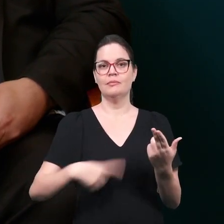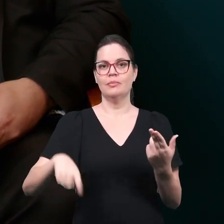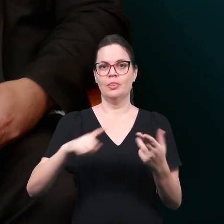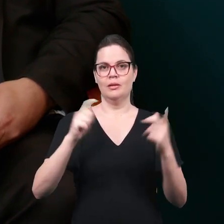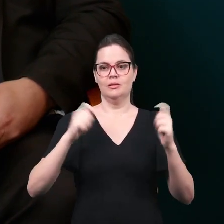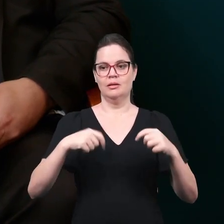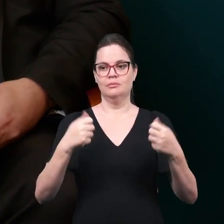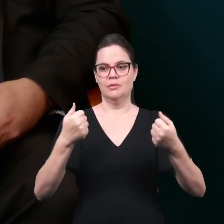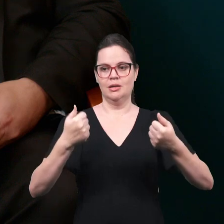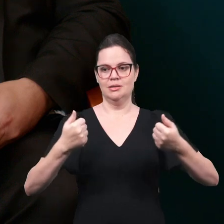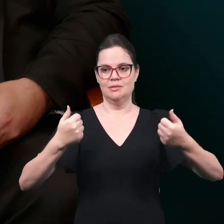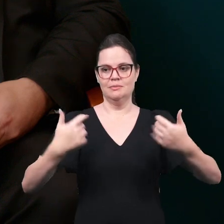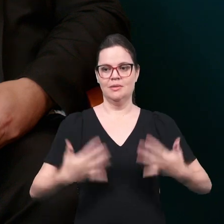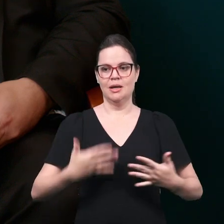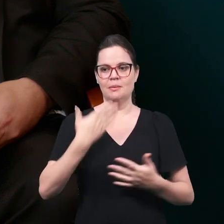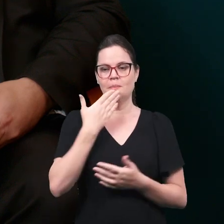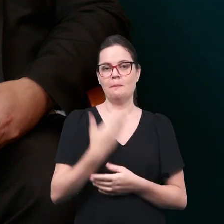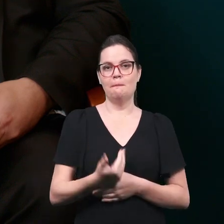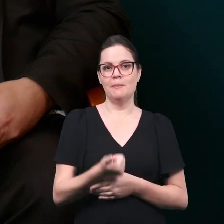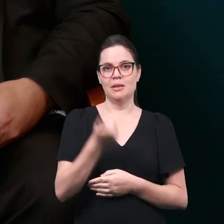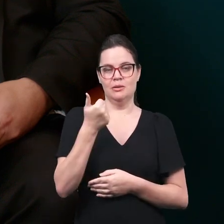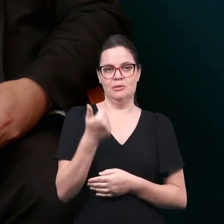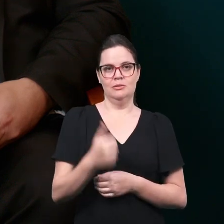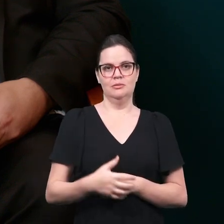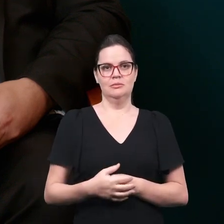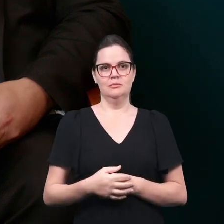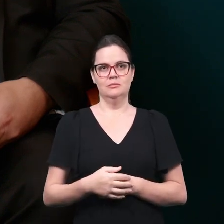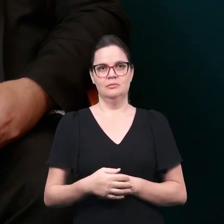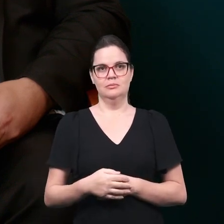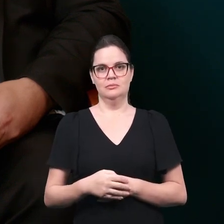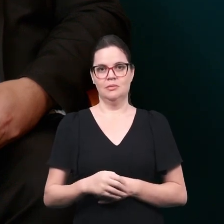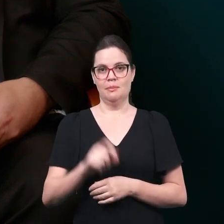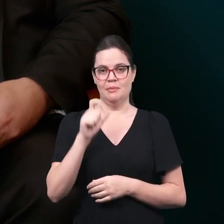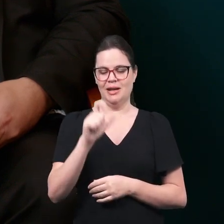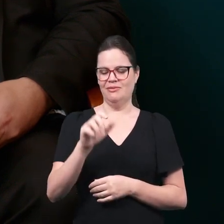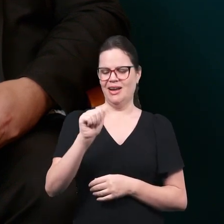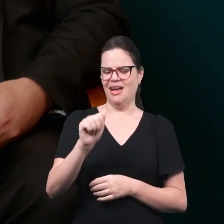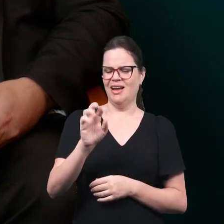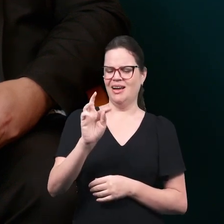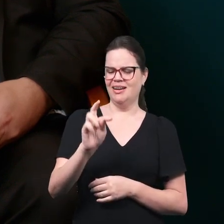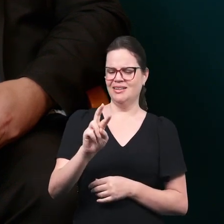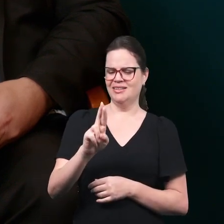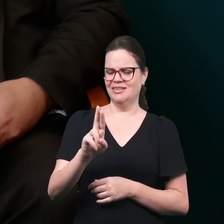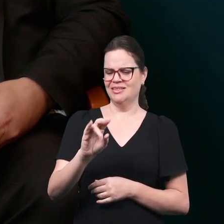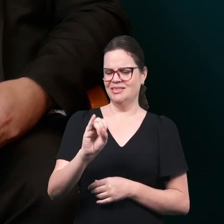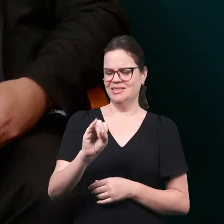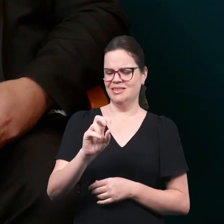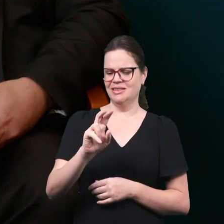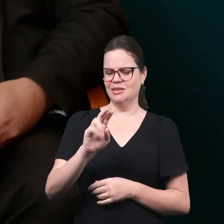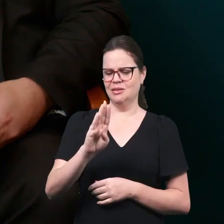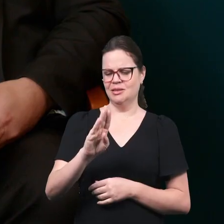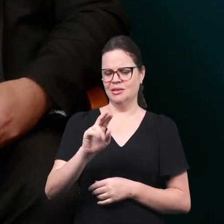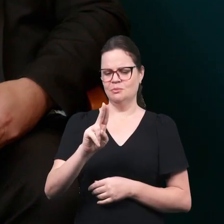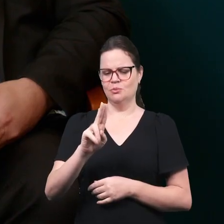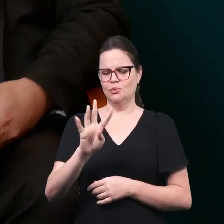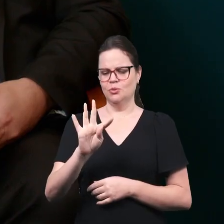poderíamos definir melhor a palavra atributo, porque atributos